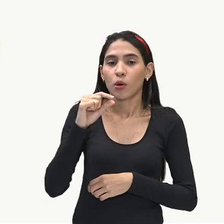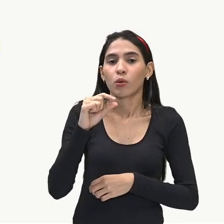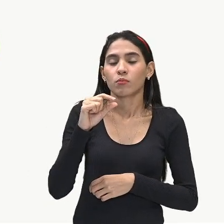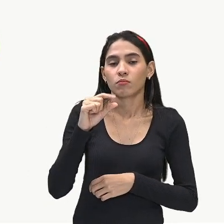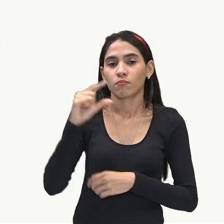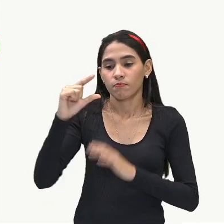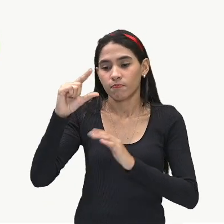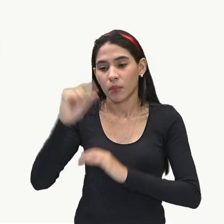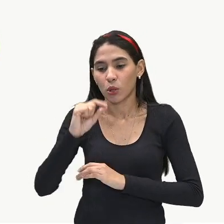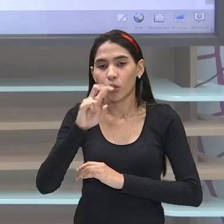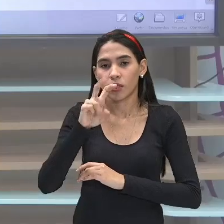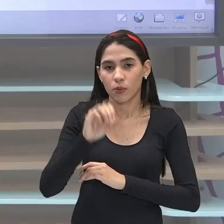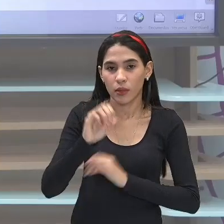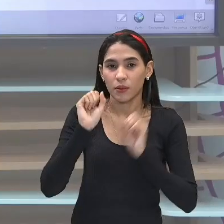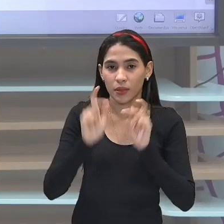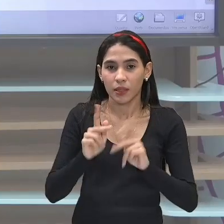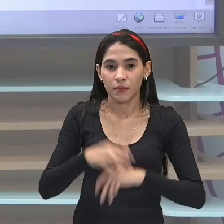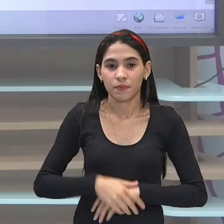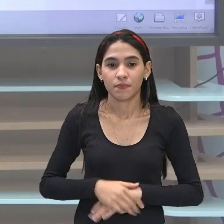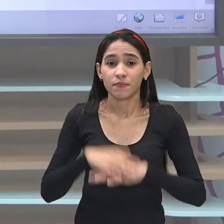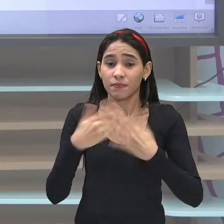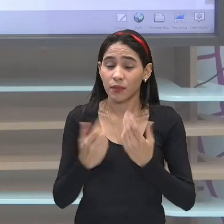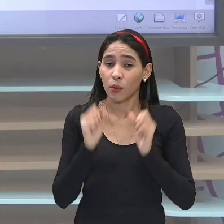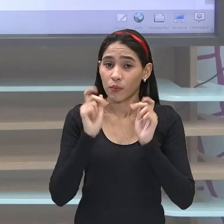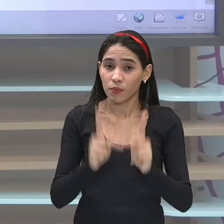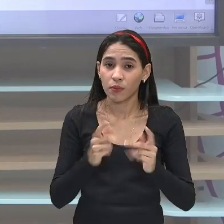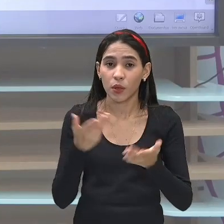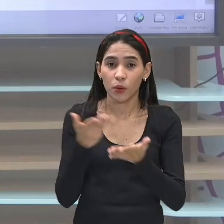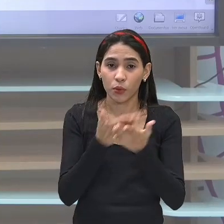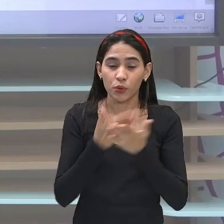50. Tudo bem? Então é isso, pessoal.